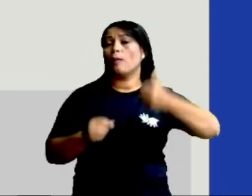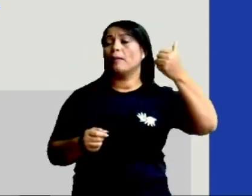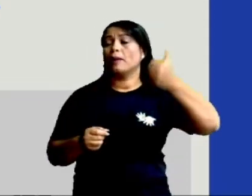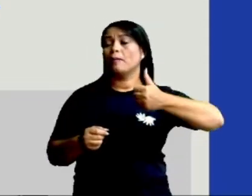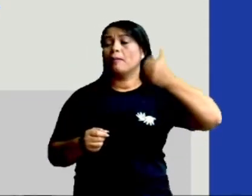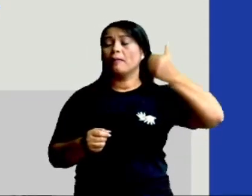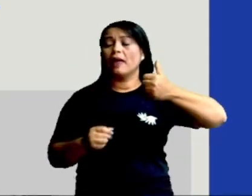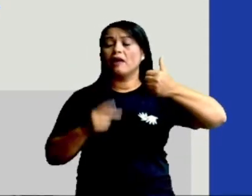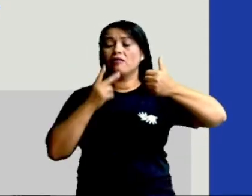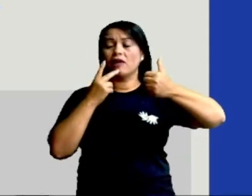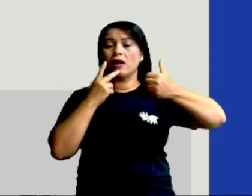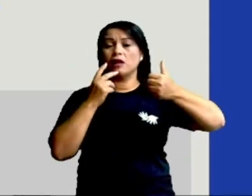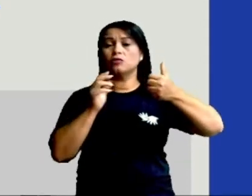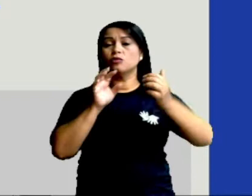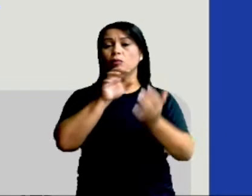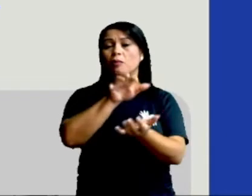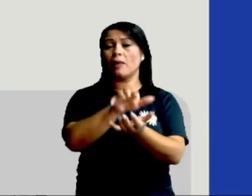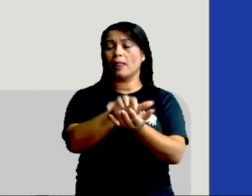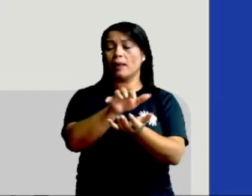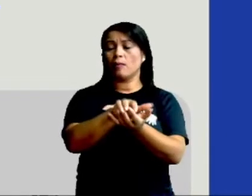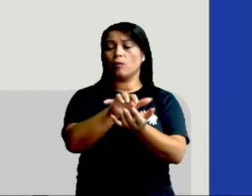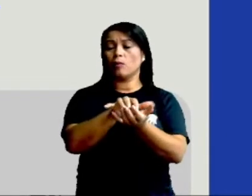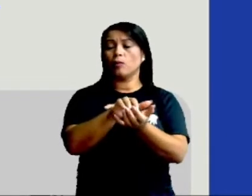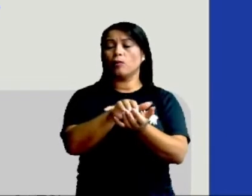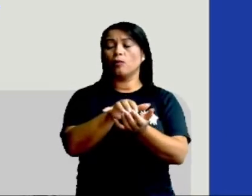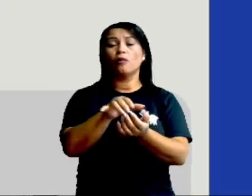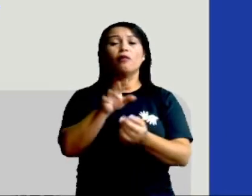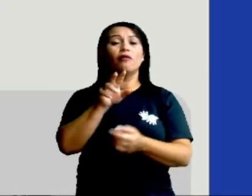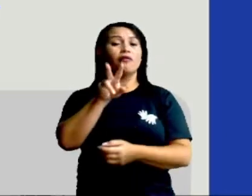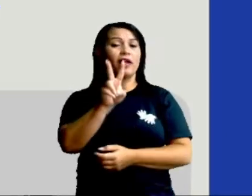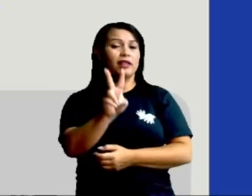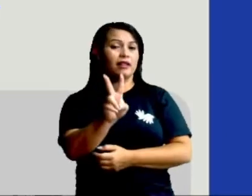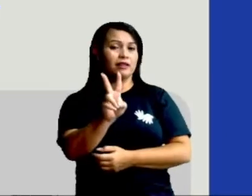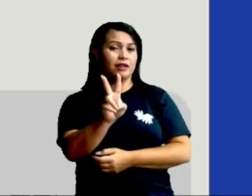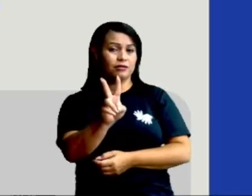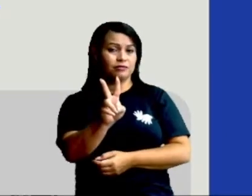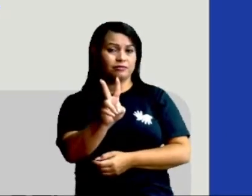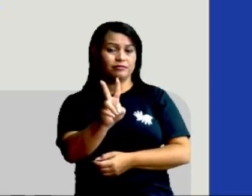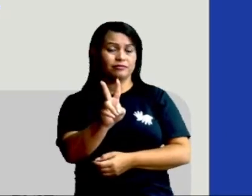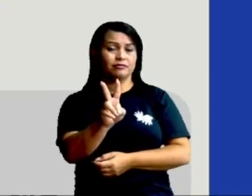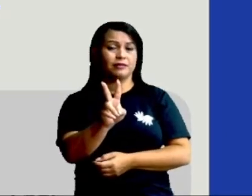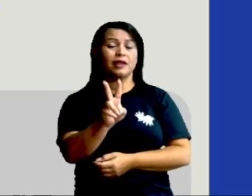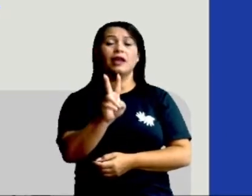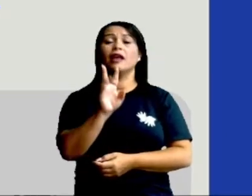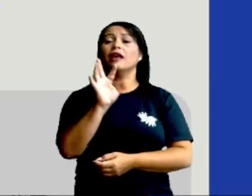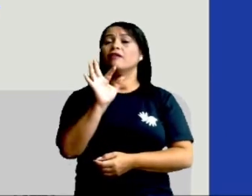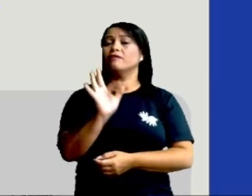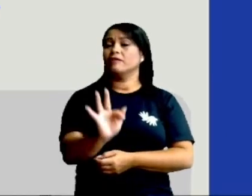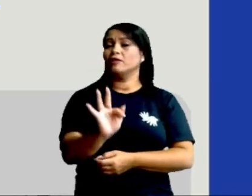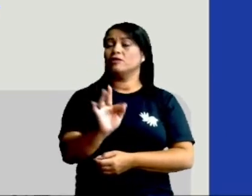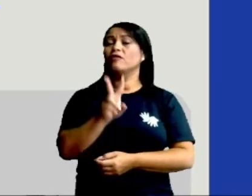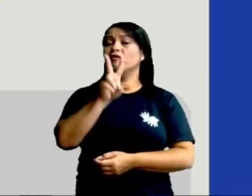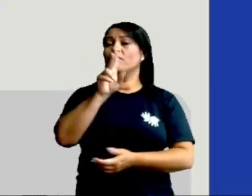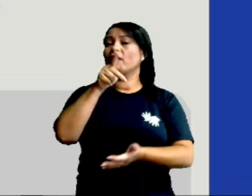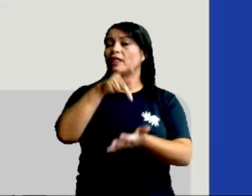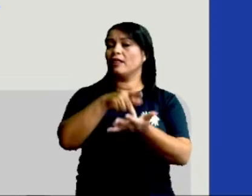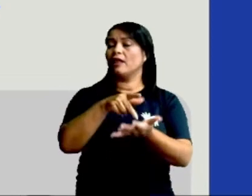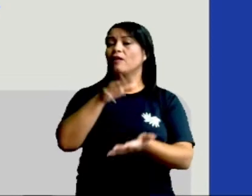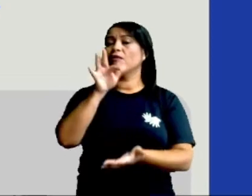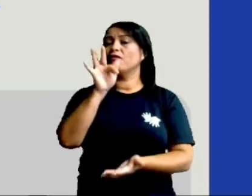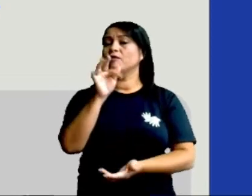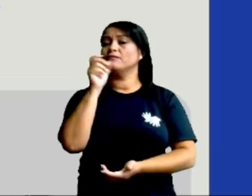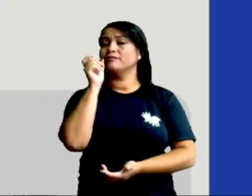quesito falando ainda sobre o Pernambuco a gente vai assinar verdadeiro com ver e falso com s